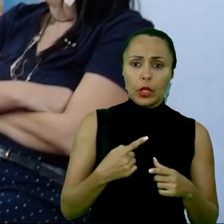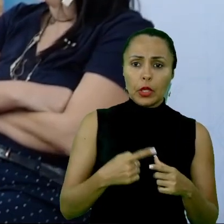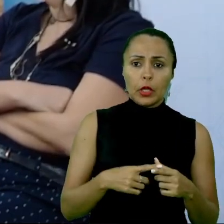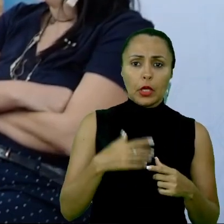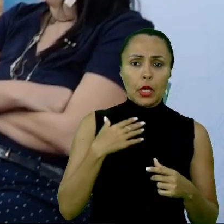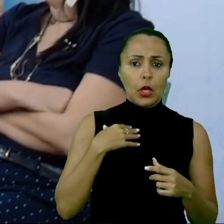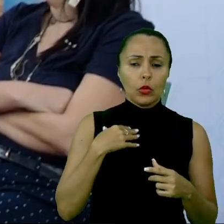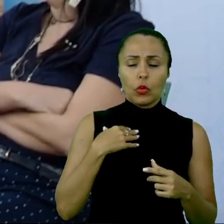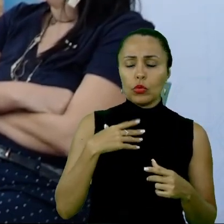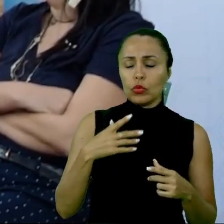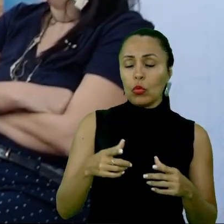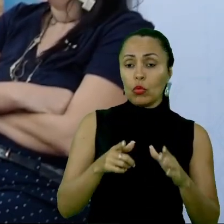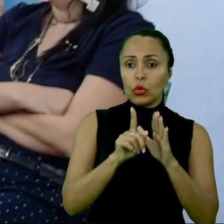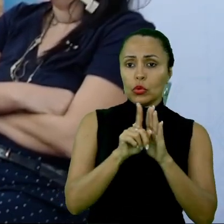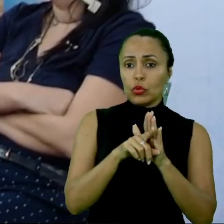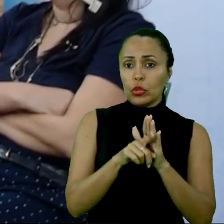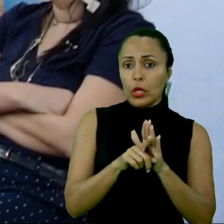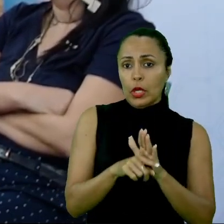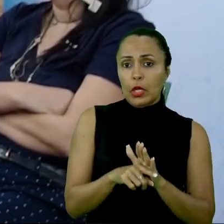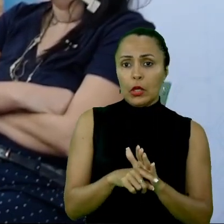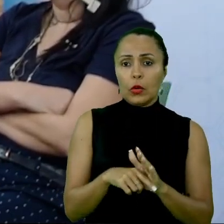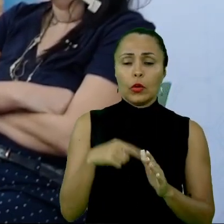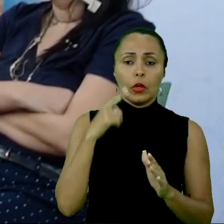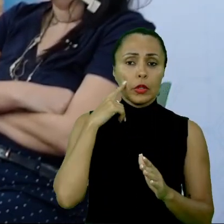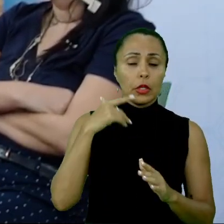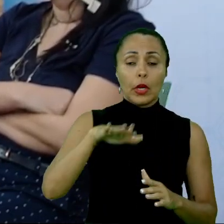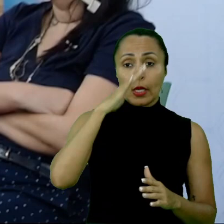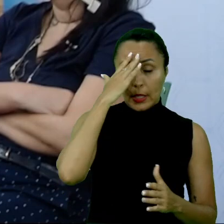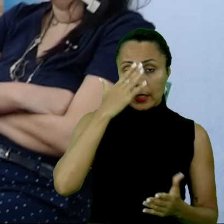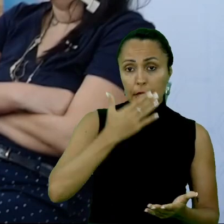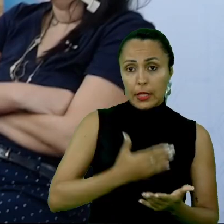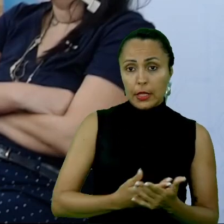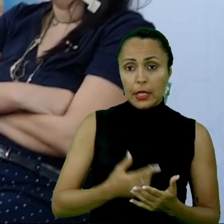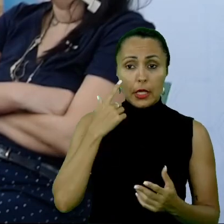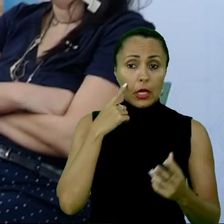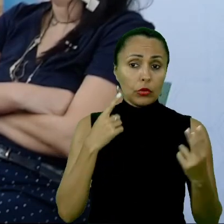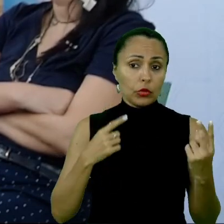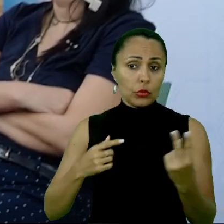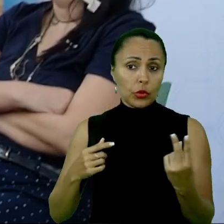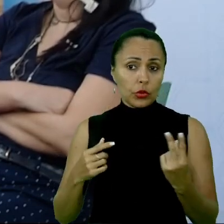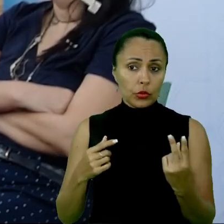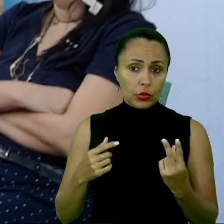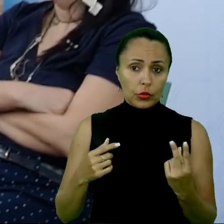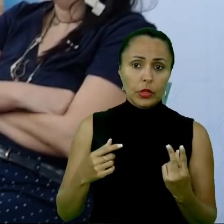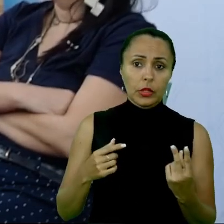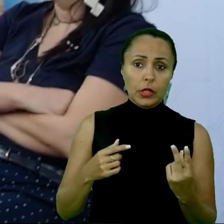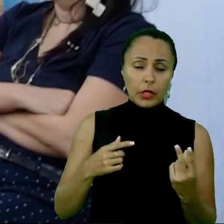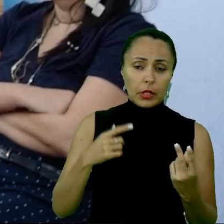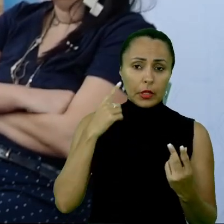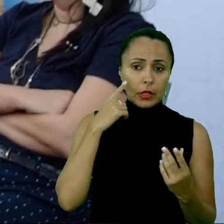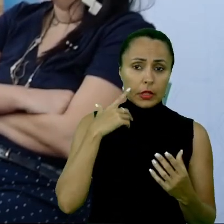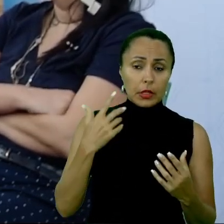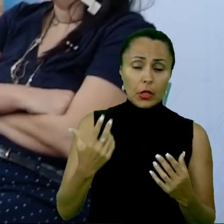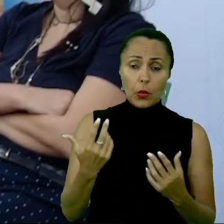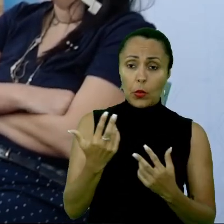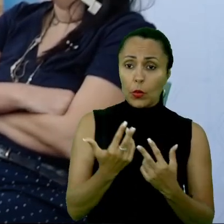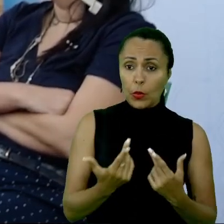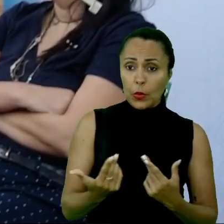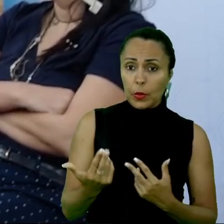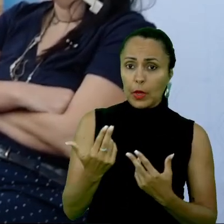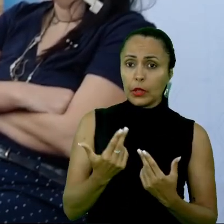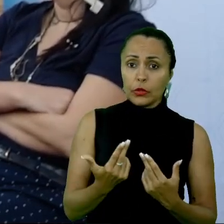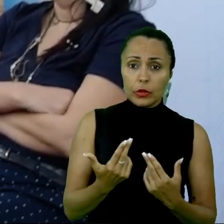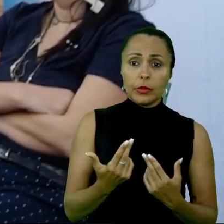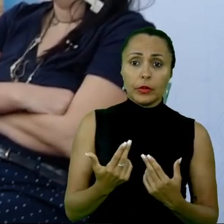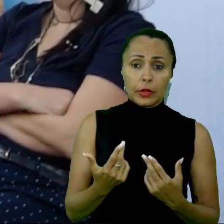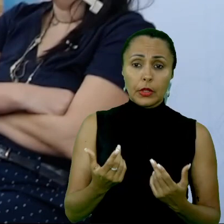do gênero, né, não faço parte do grupo que acredita que as duas coisas são praticamente irmãs. Eu acho que